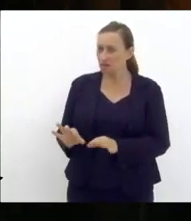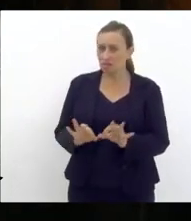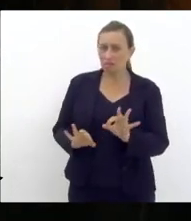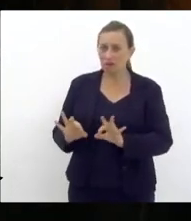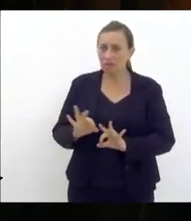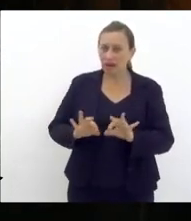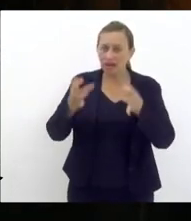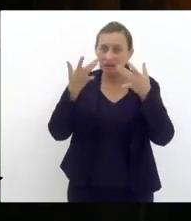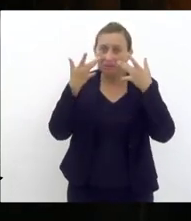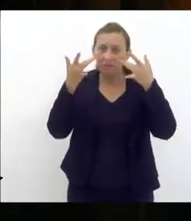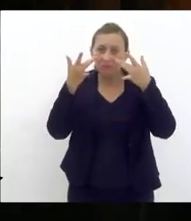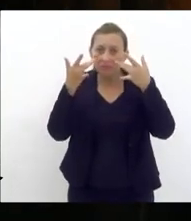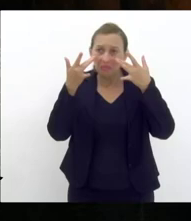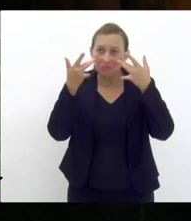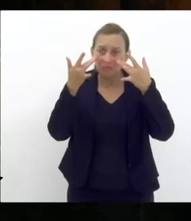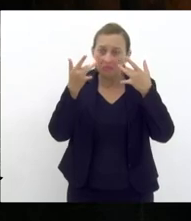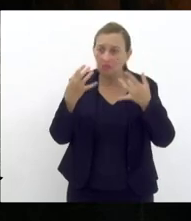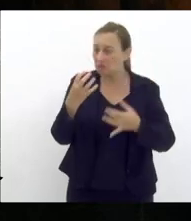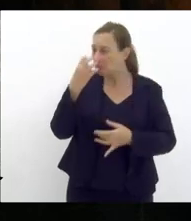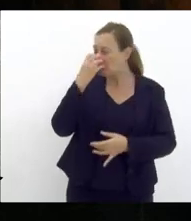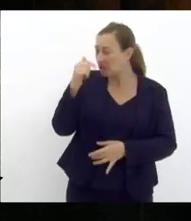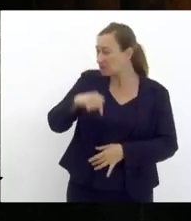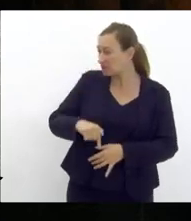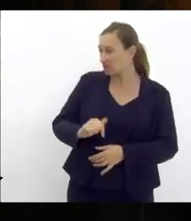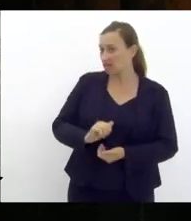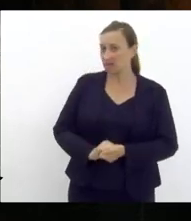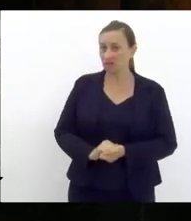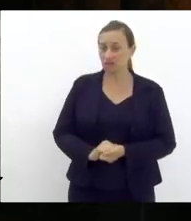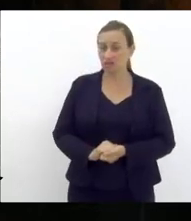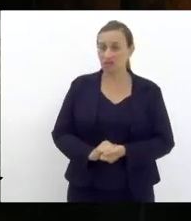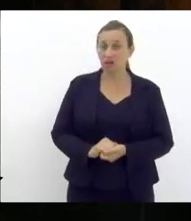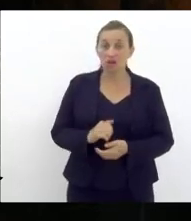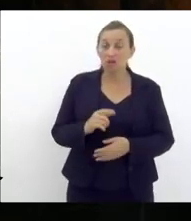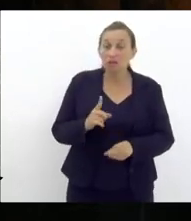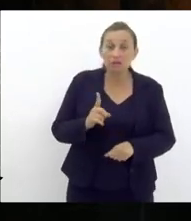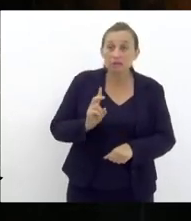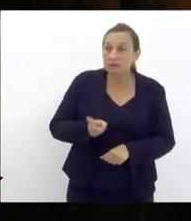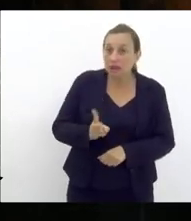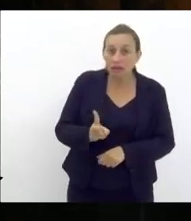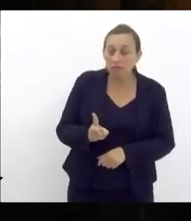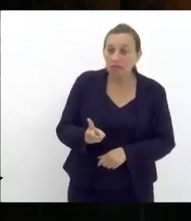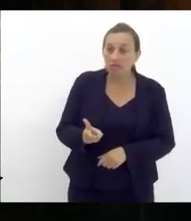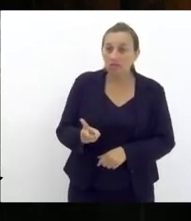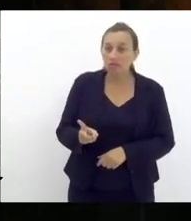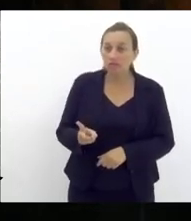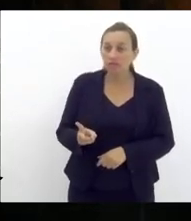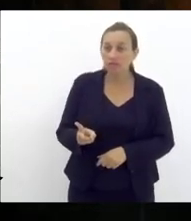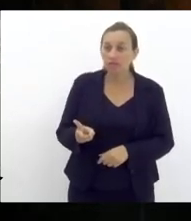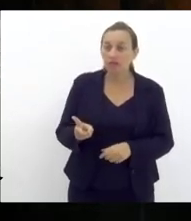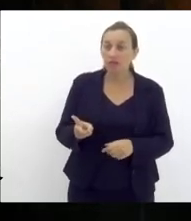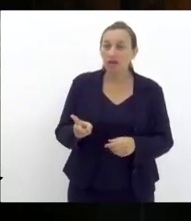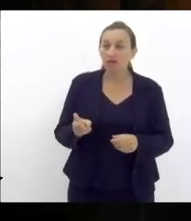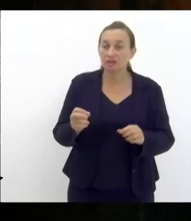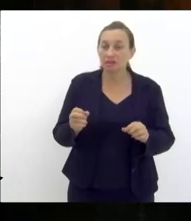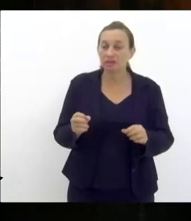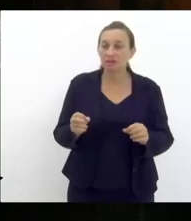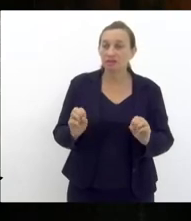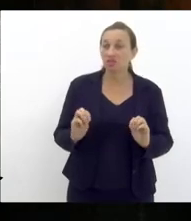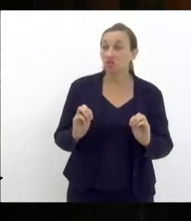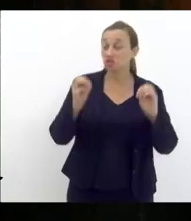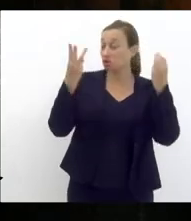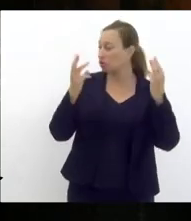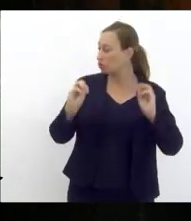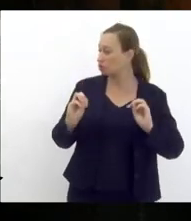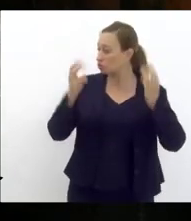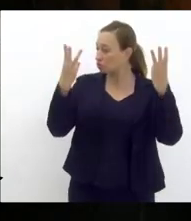picadeiro e fazendo palhaçada aqui no plenário a todo momento dando aquele show de horrores